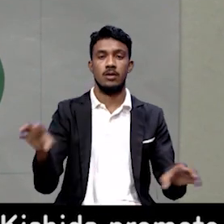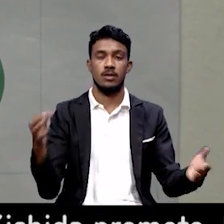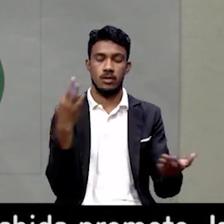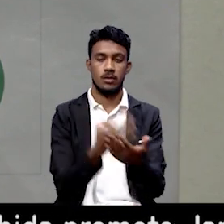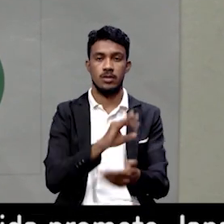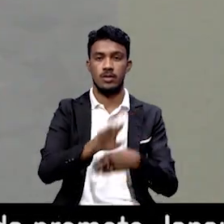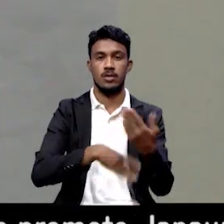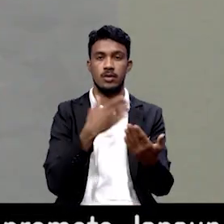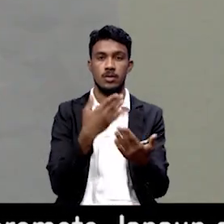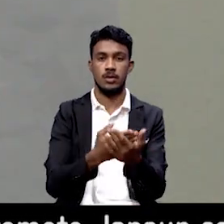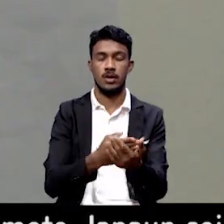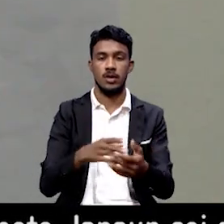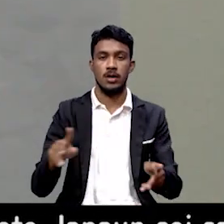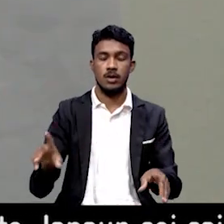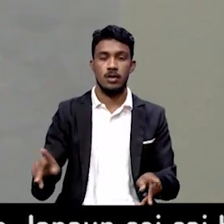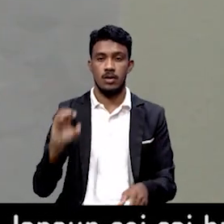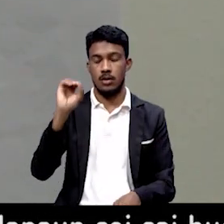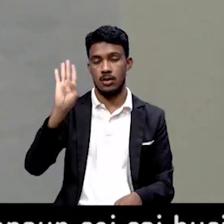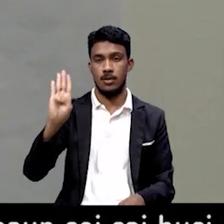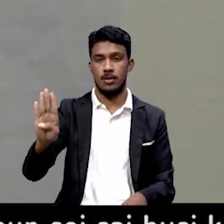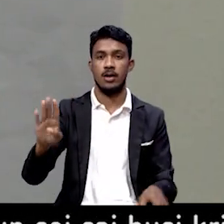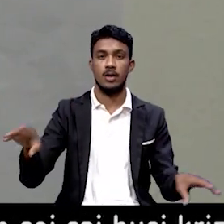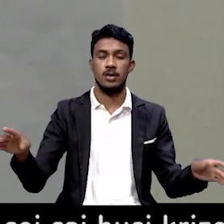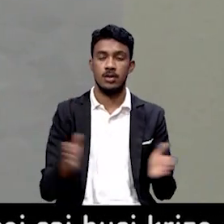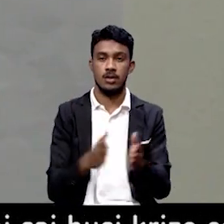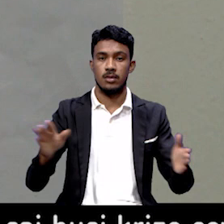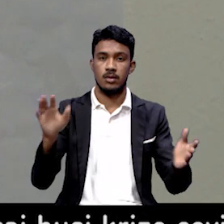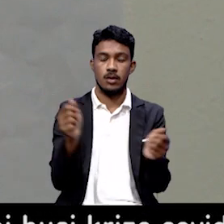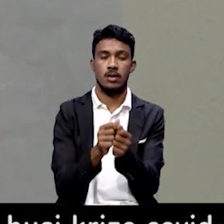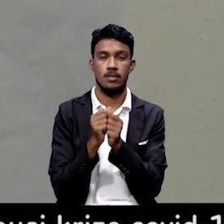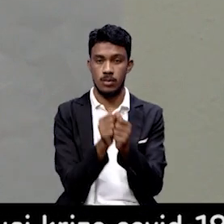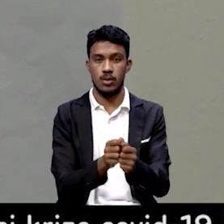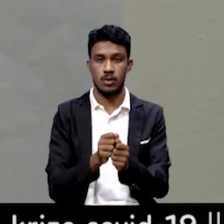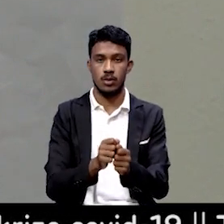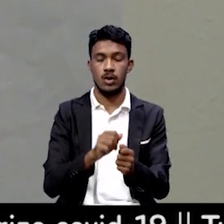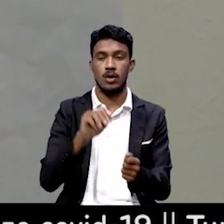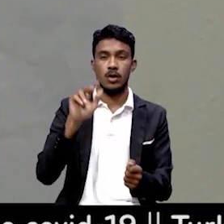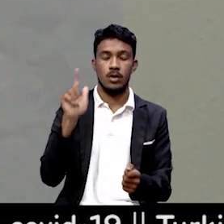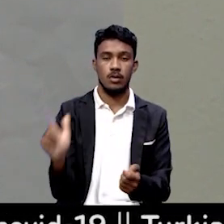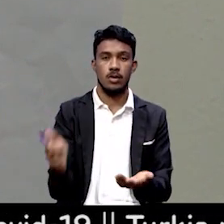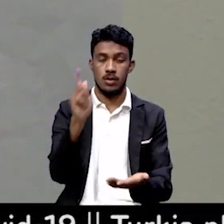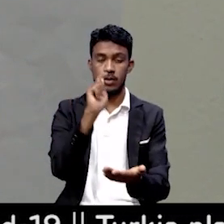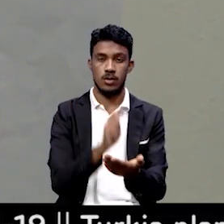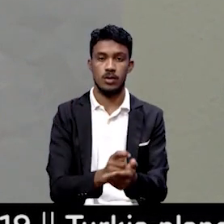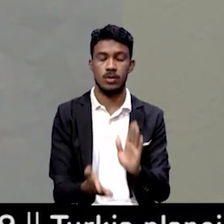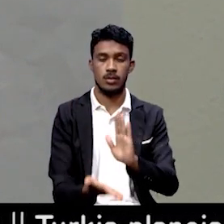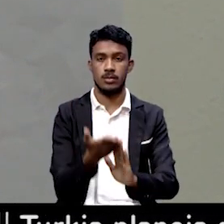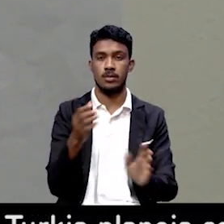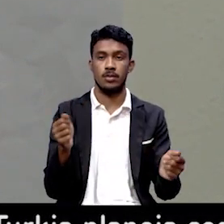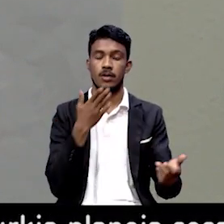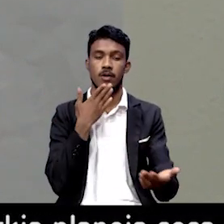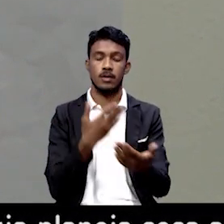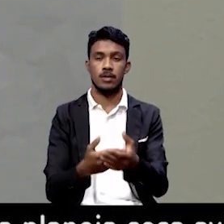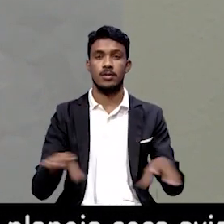da direção geral obras públicas, hanesan grande total, tokon rua nulo liu, composto husi bens e